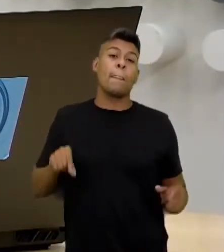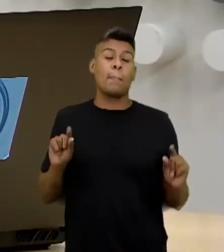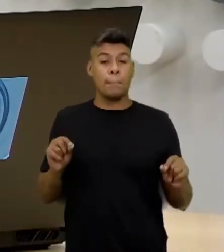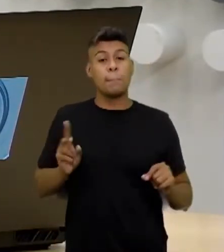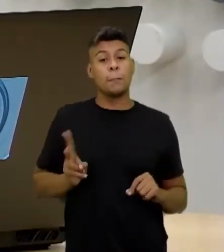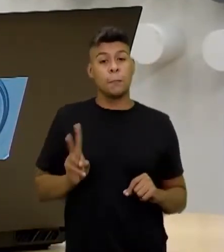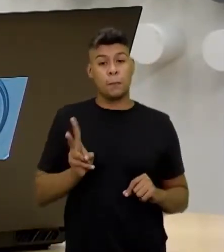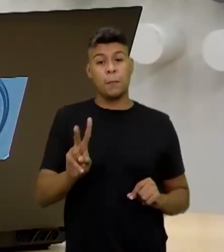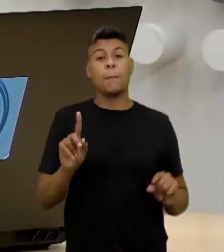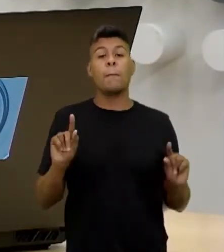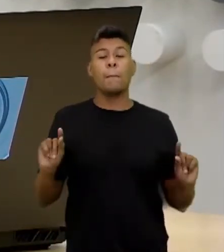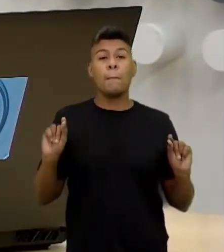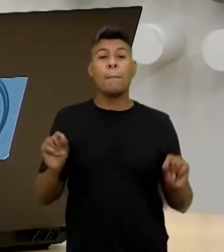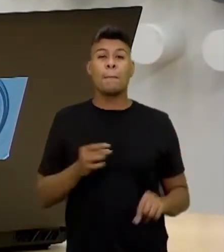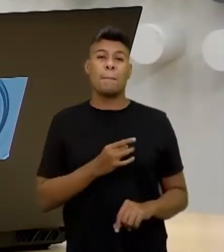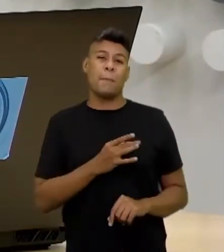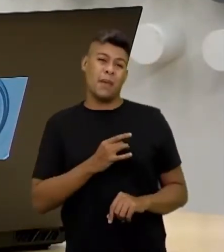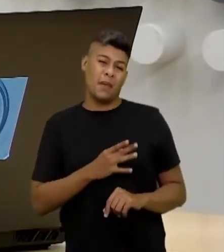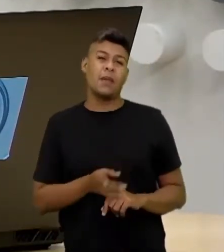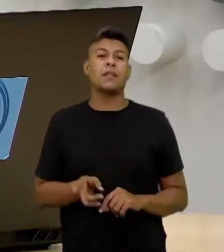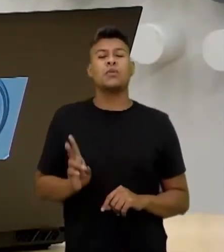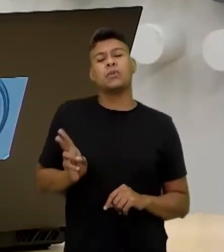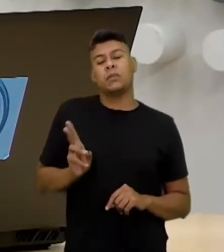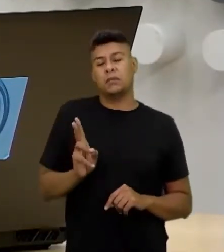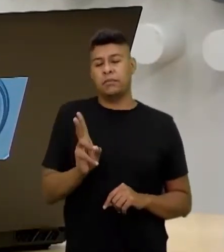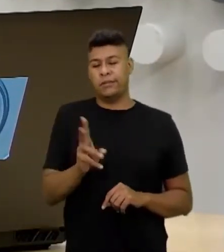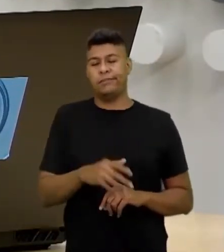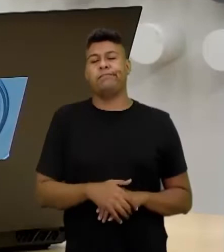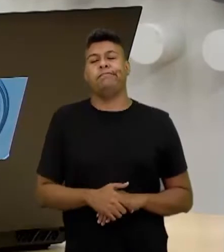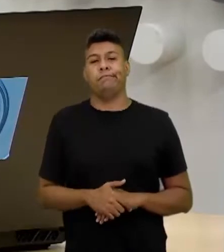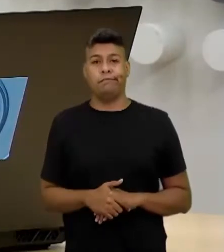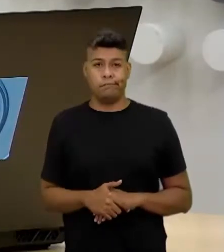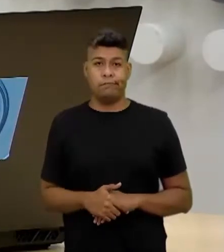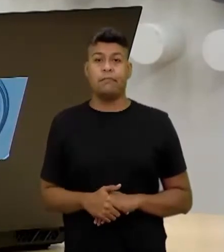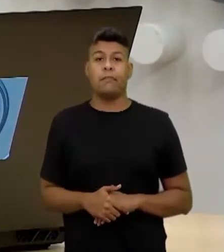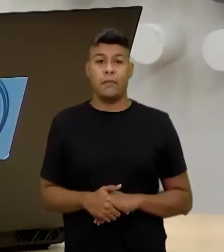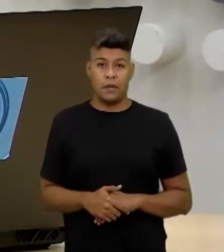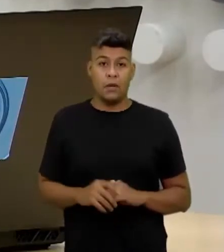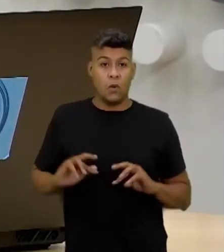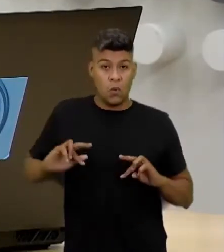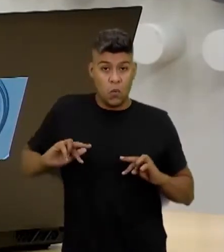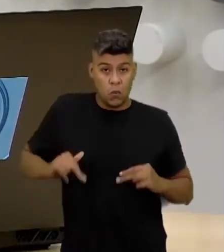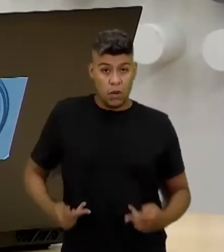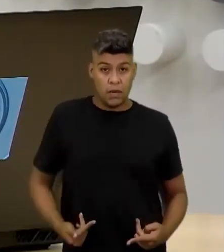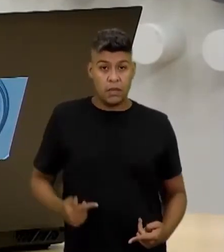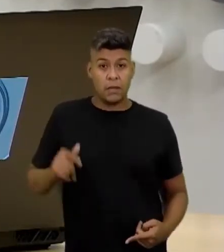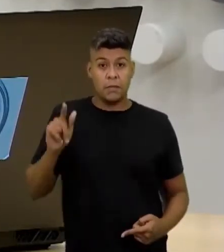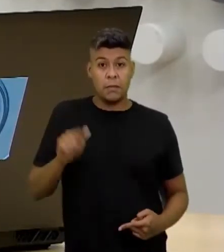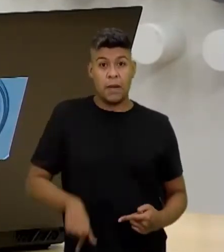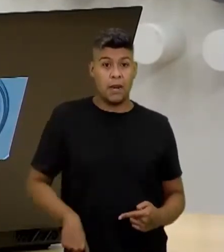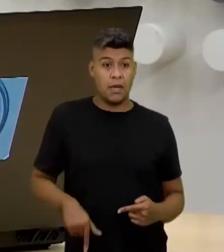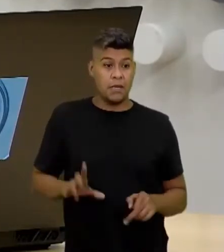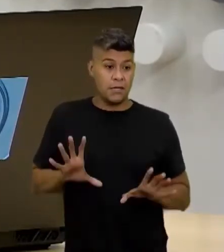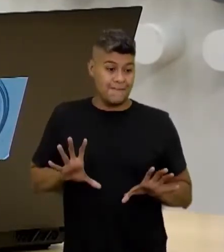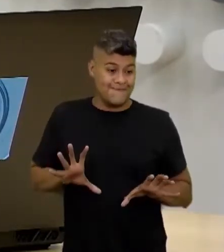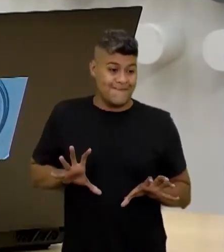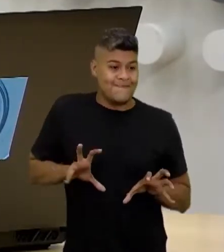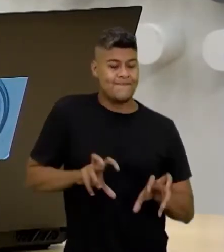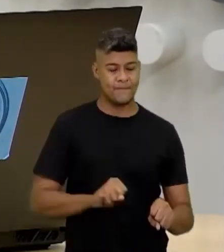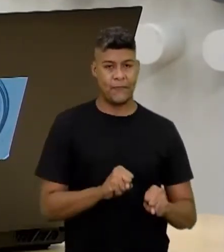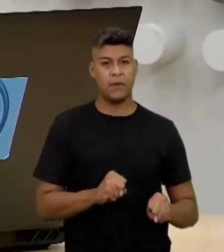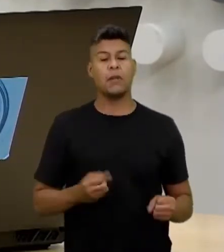vivia sempre muito amedrontada da né O homem era um lobo do homem